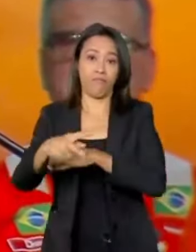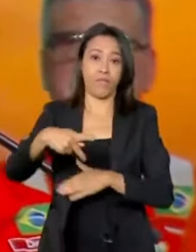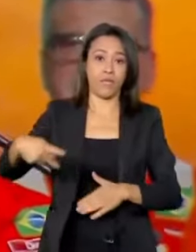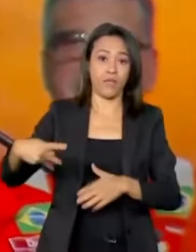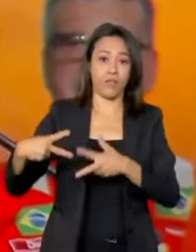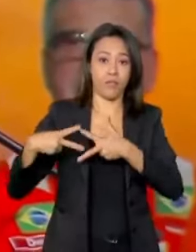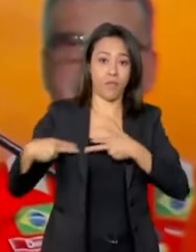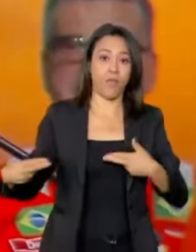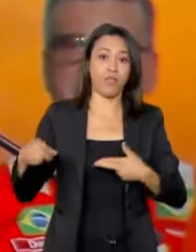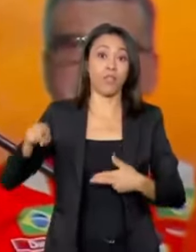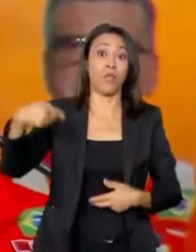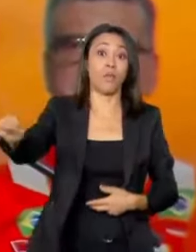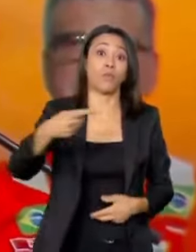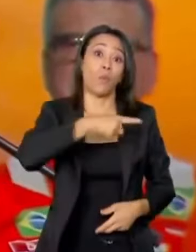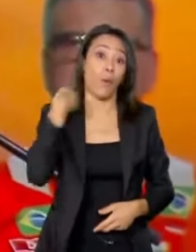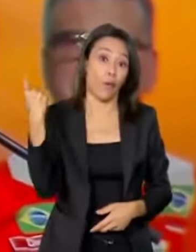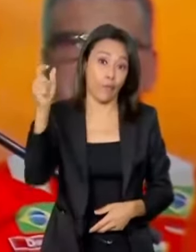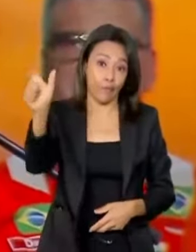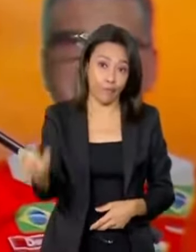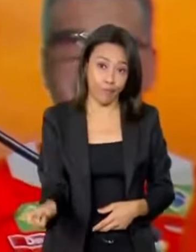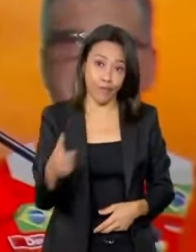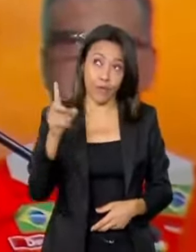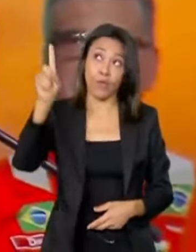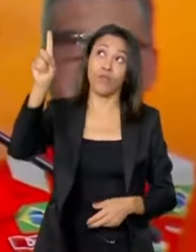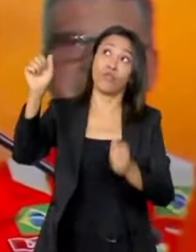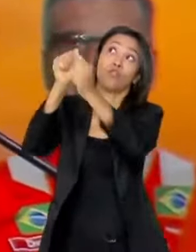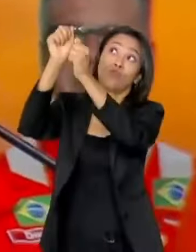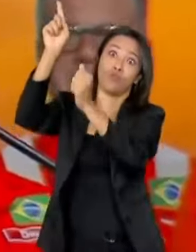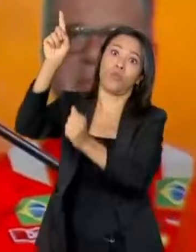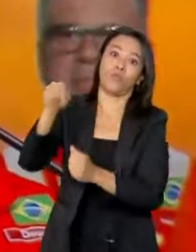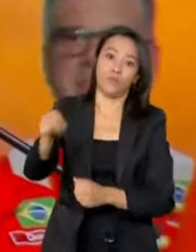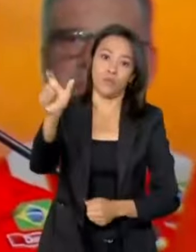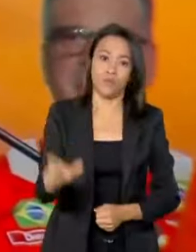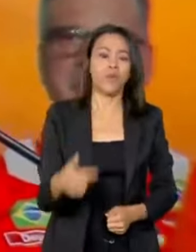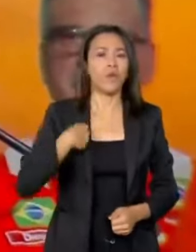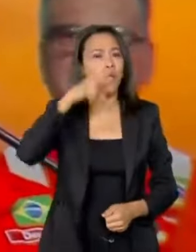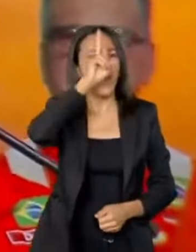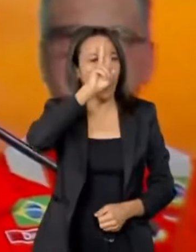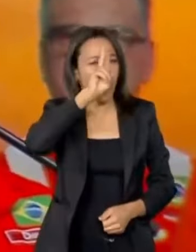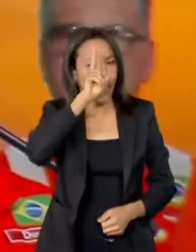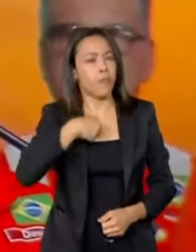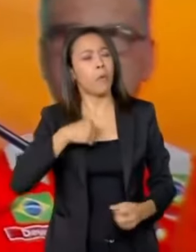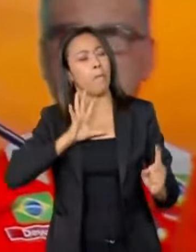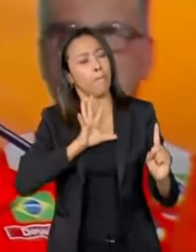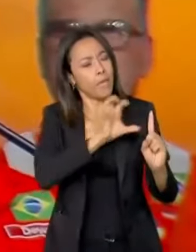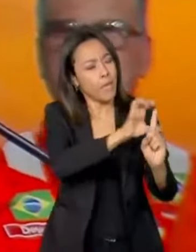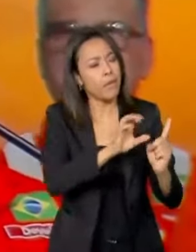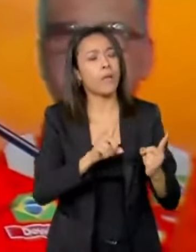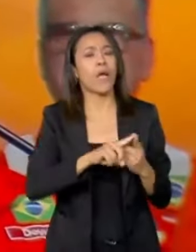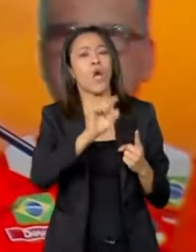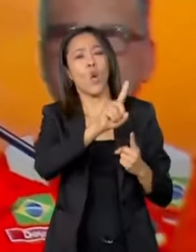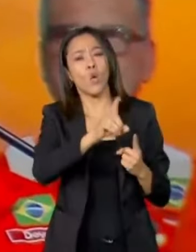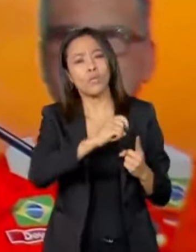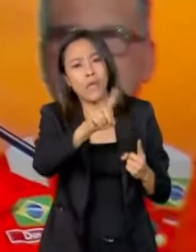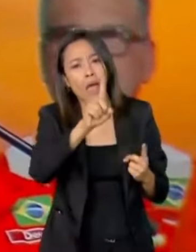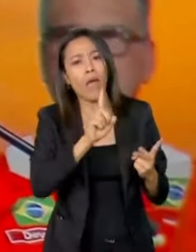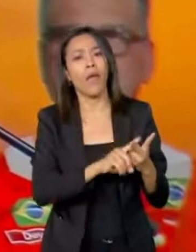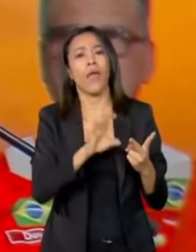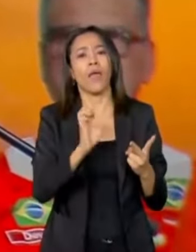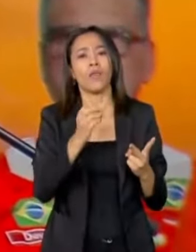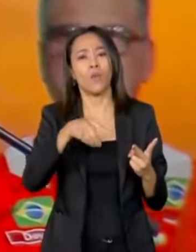morreu, que Deus o tenha. E eu lembro das brigas com o Zé Eduardo Dutra, com o Zé do